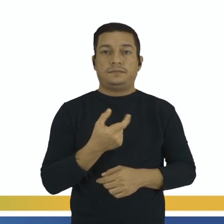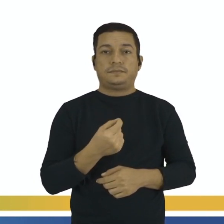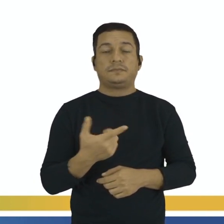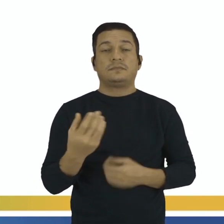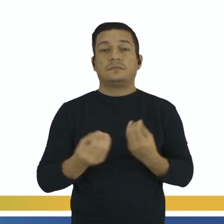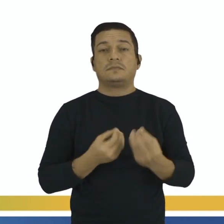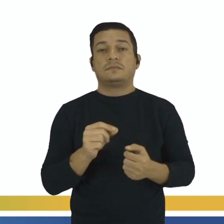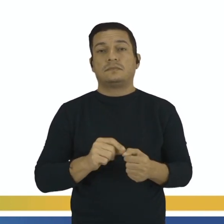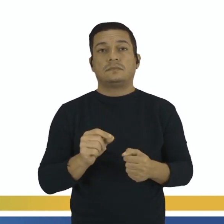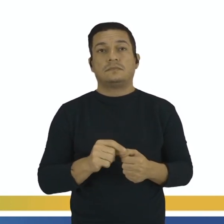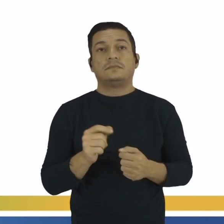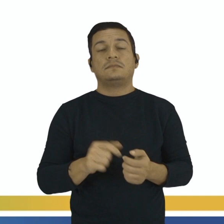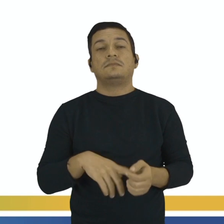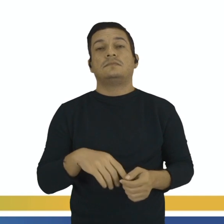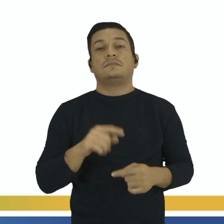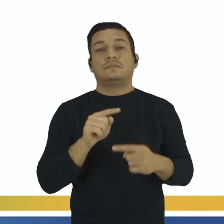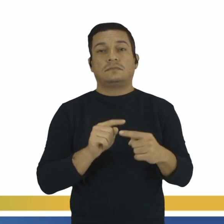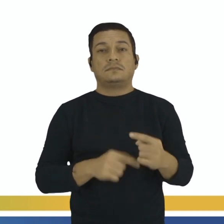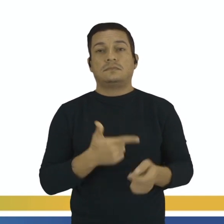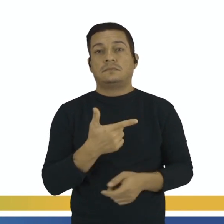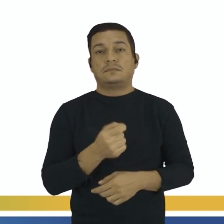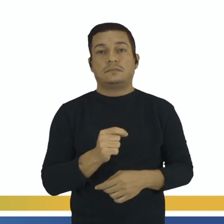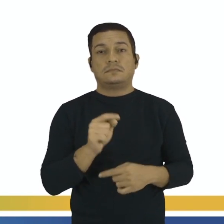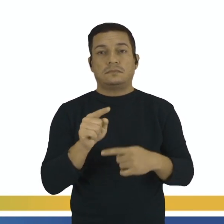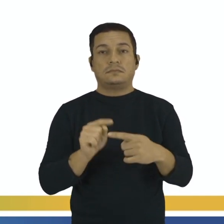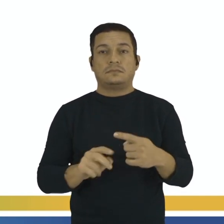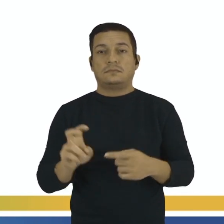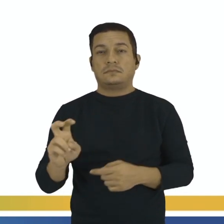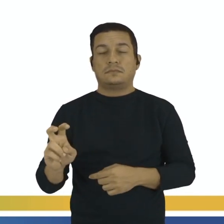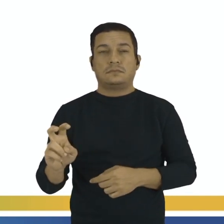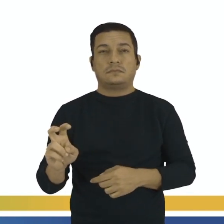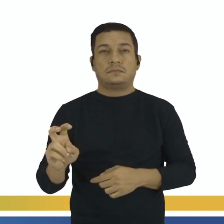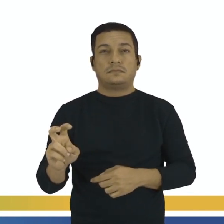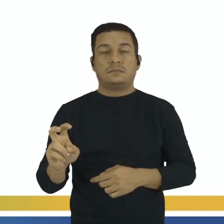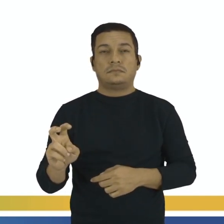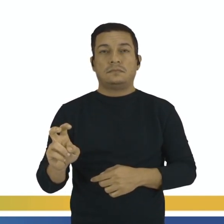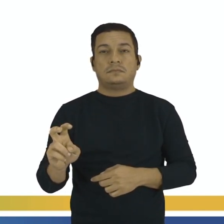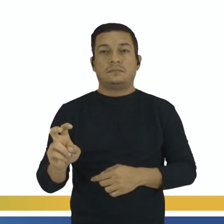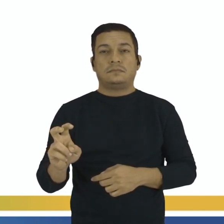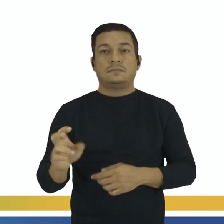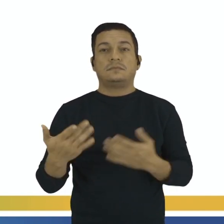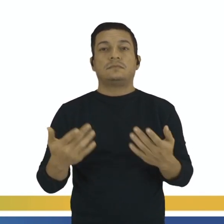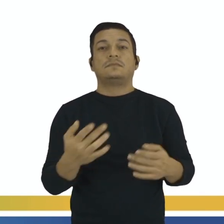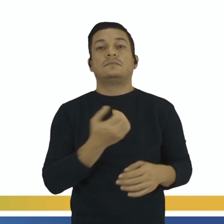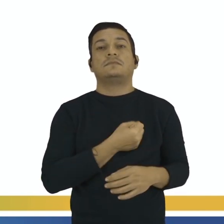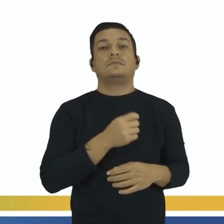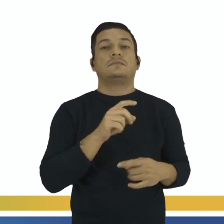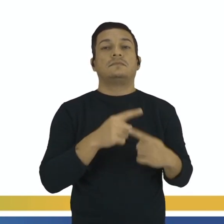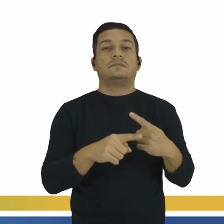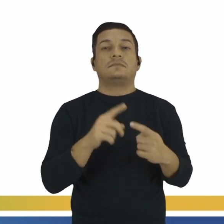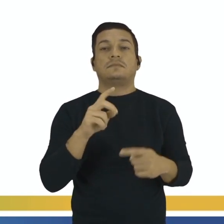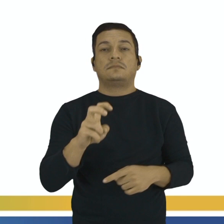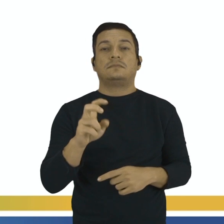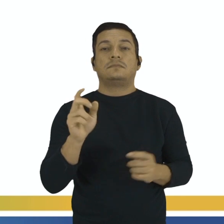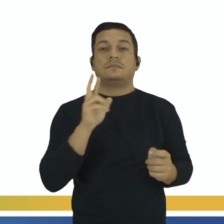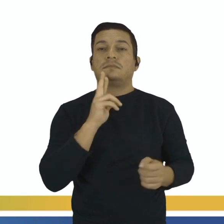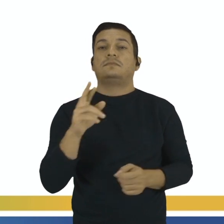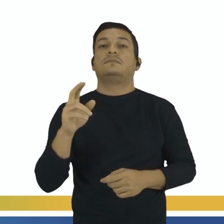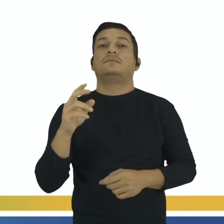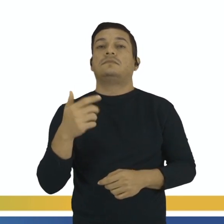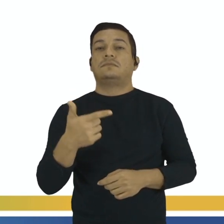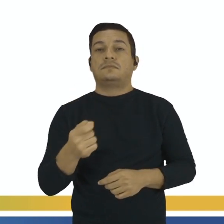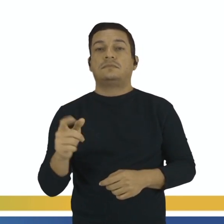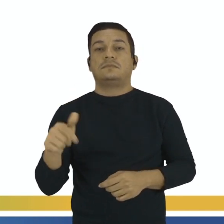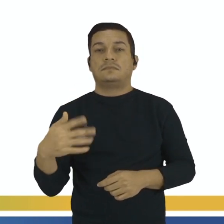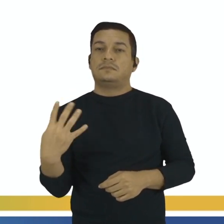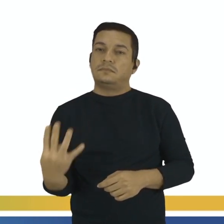como faremos? Nós vamos dividir 20 para 5. Qual é o número que multiplicado por 5 dá 20? Acertou quem